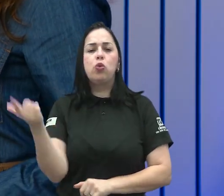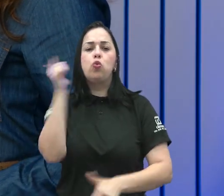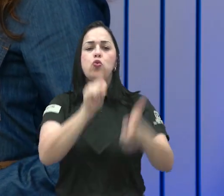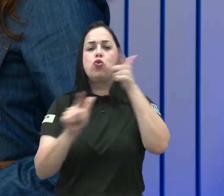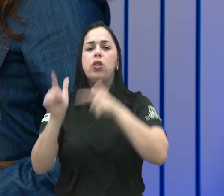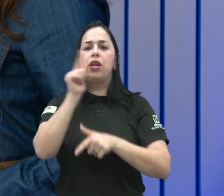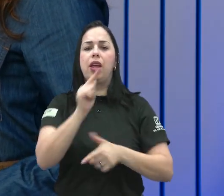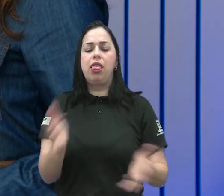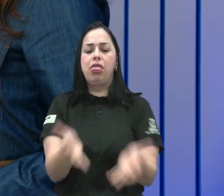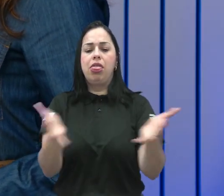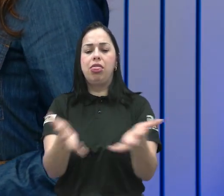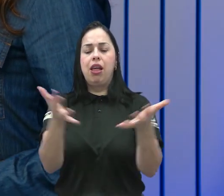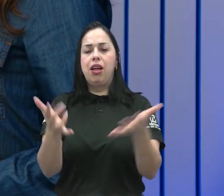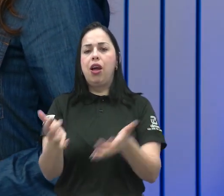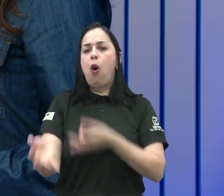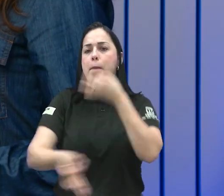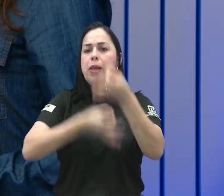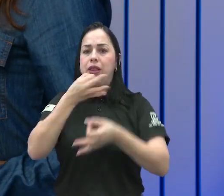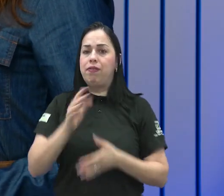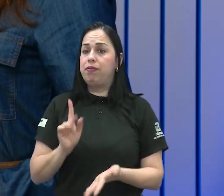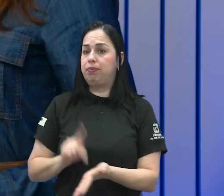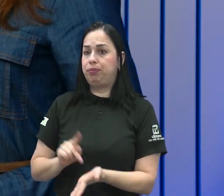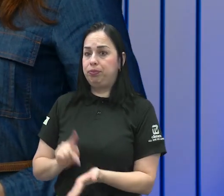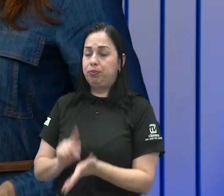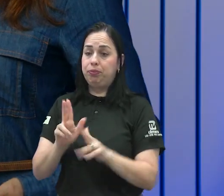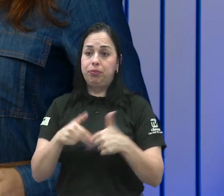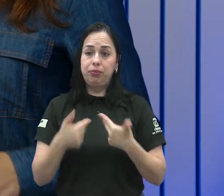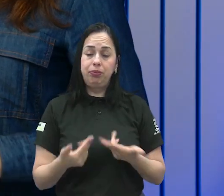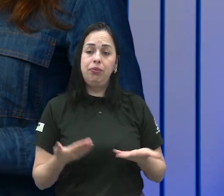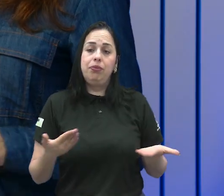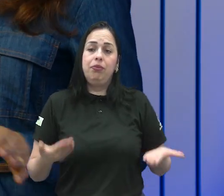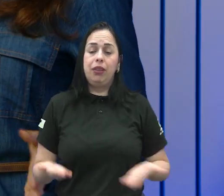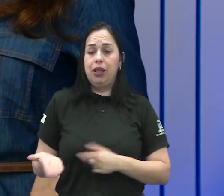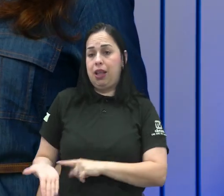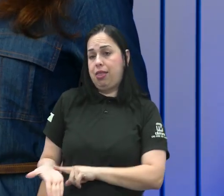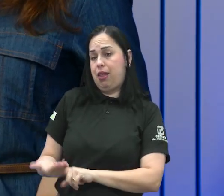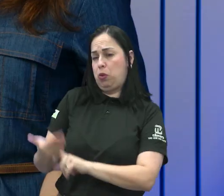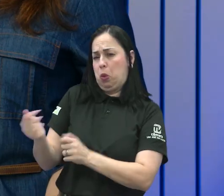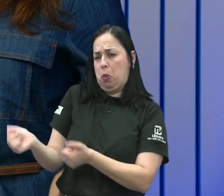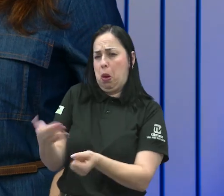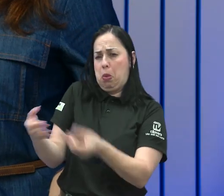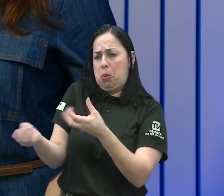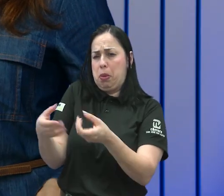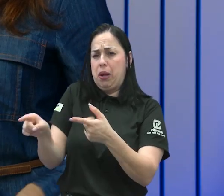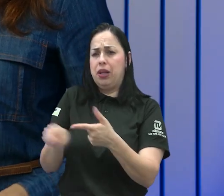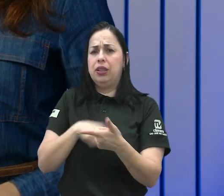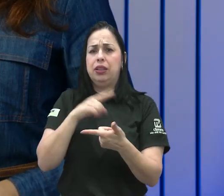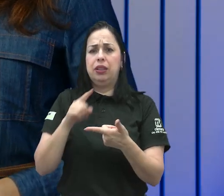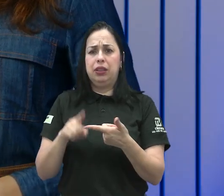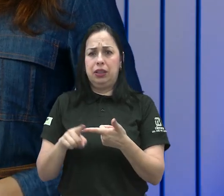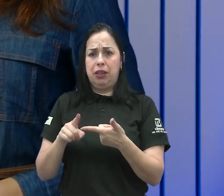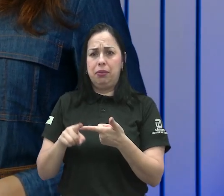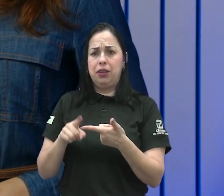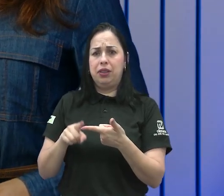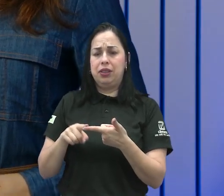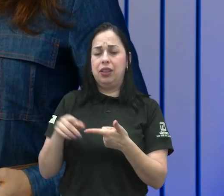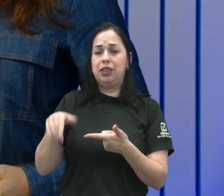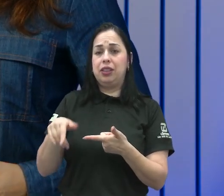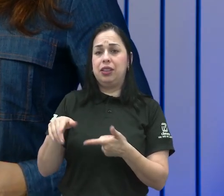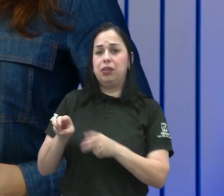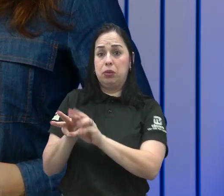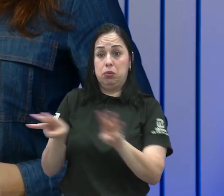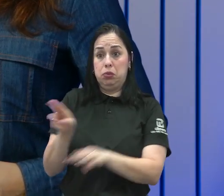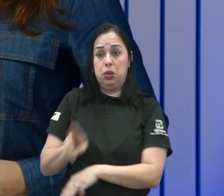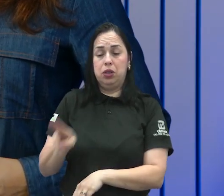pensamento crítico nos estudantes, não é mesmo, Érica? Verdade, Paulo. Diante de tantas tecnologias, e da onipresença dos